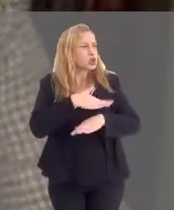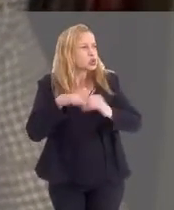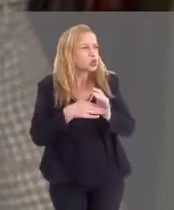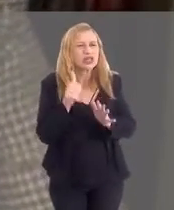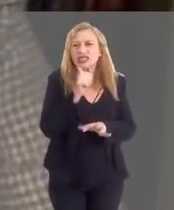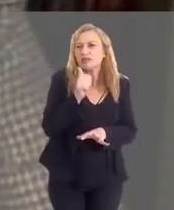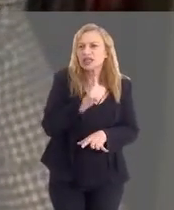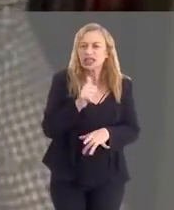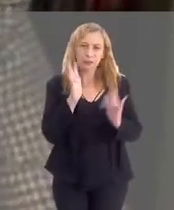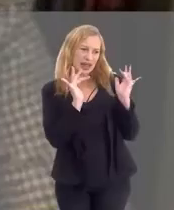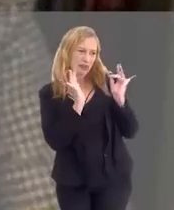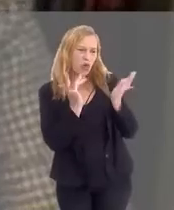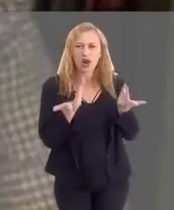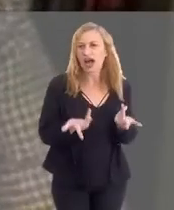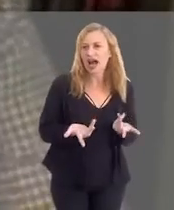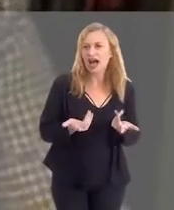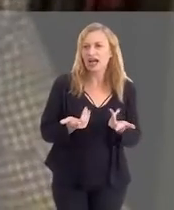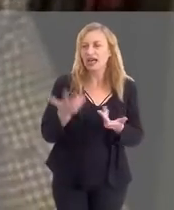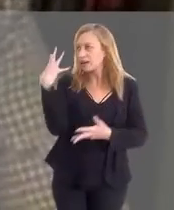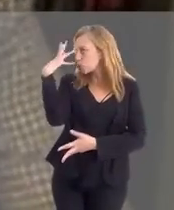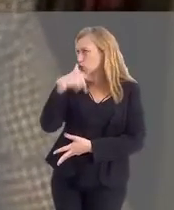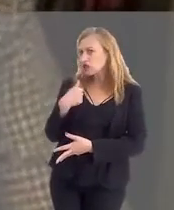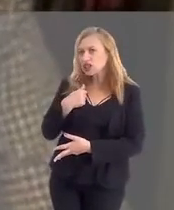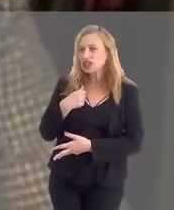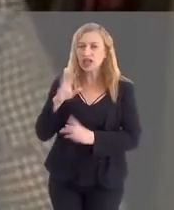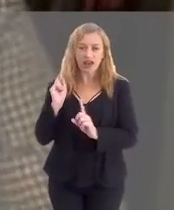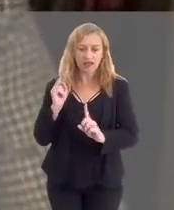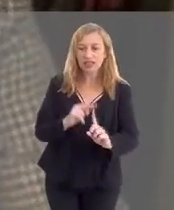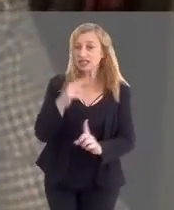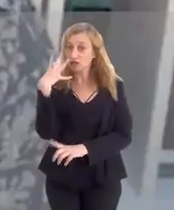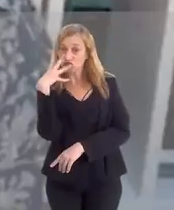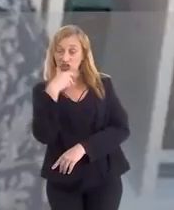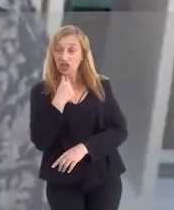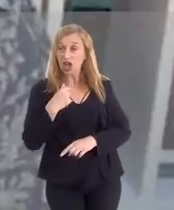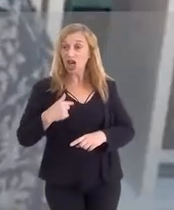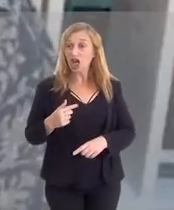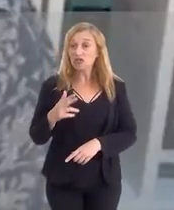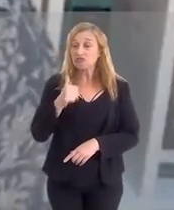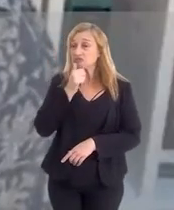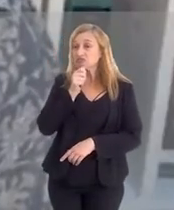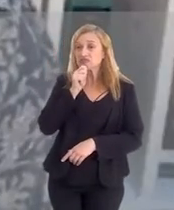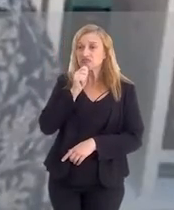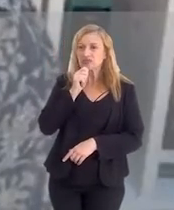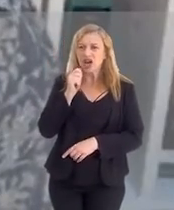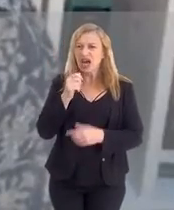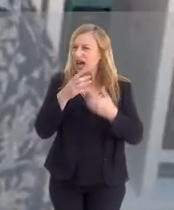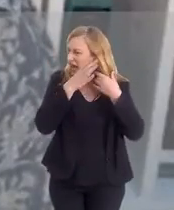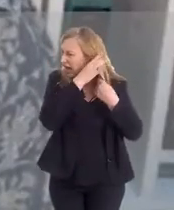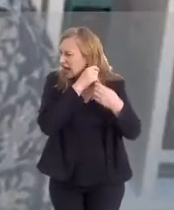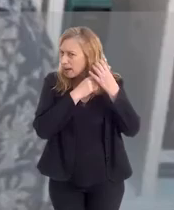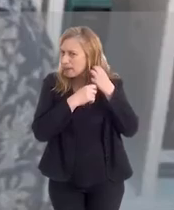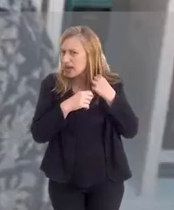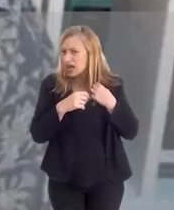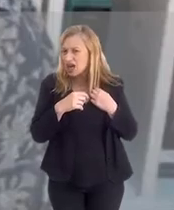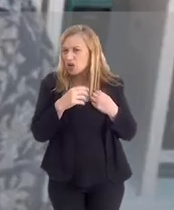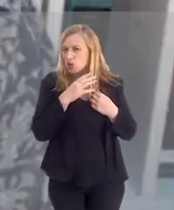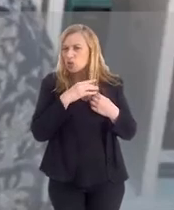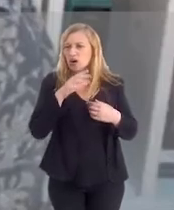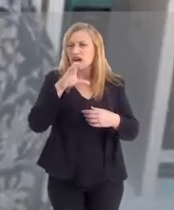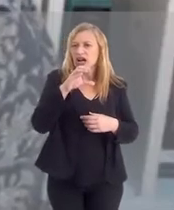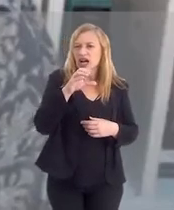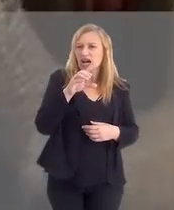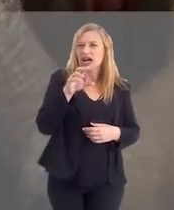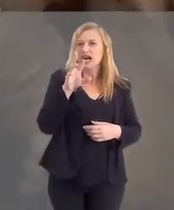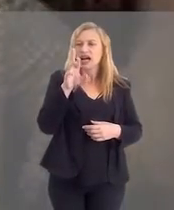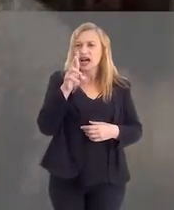as meninas que eram para namorar, todas as meninas que eram bonitas, que era referencial de beleza, nenhuma tinha cabelo crespo, nenhuma